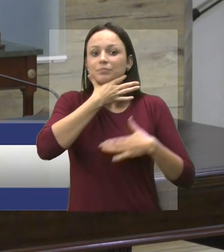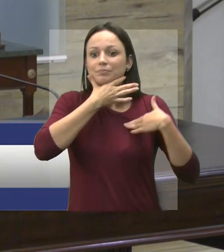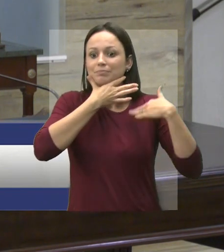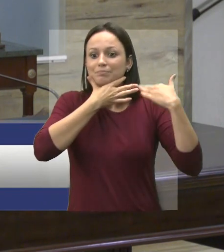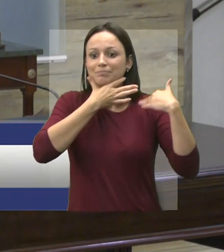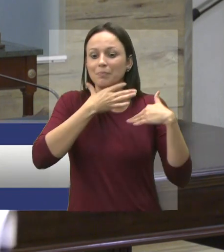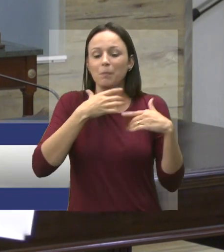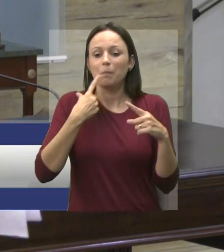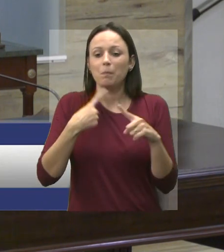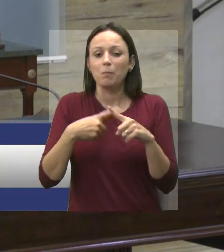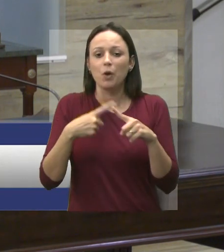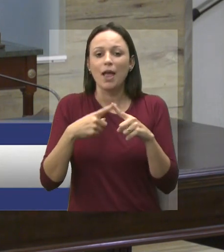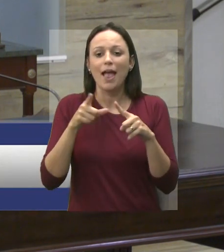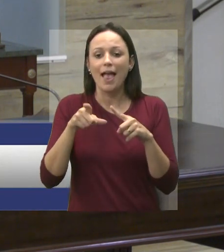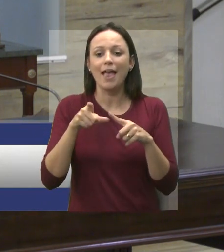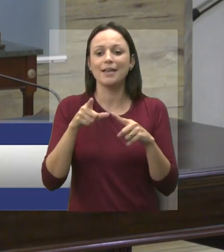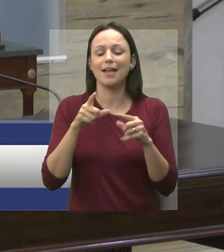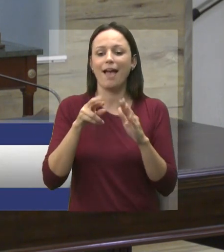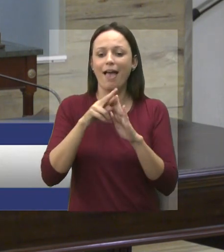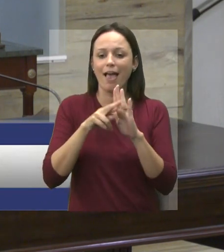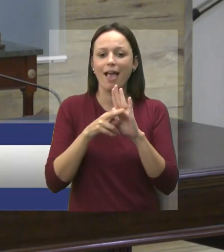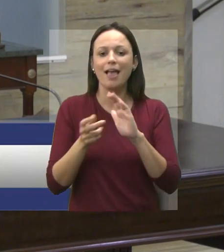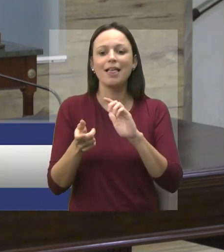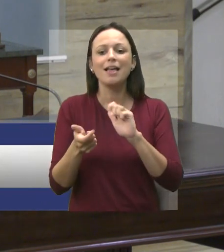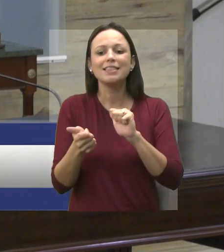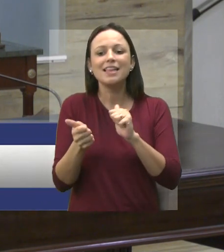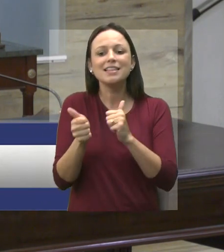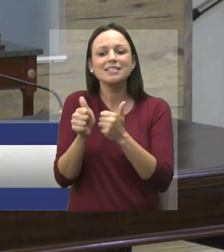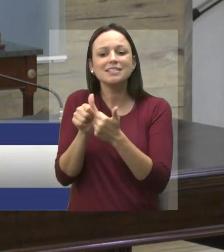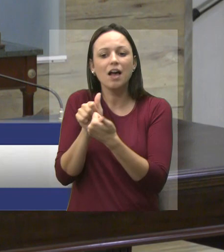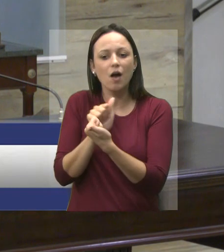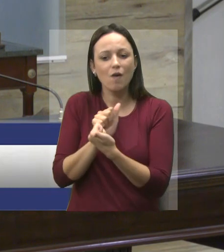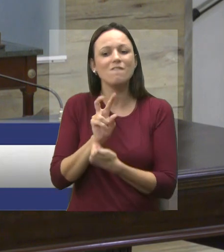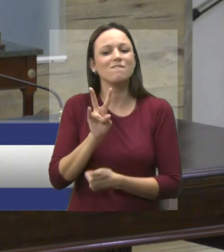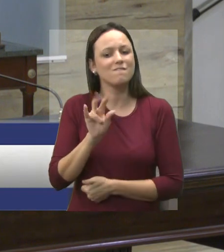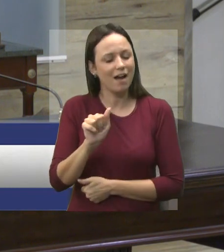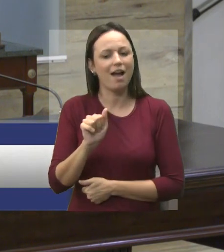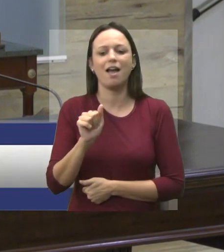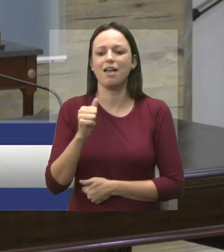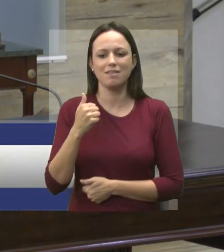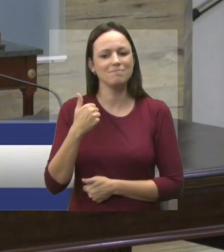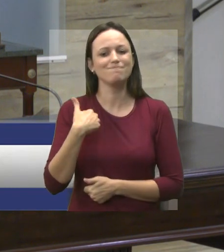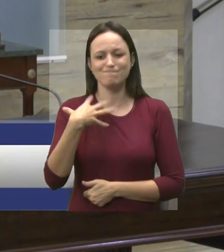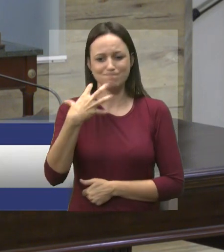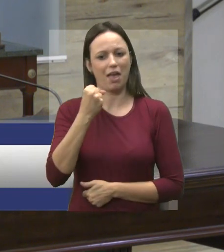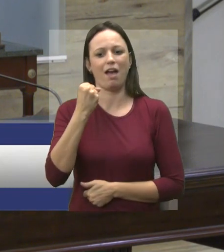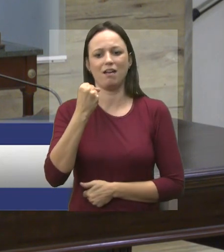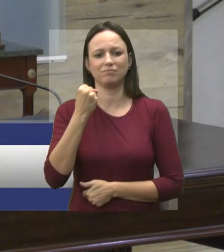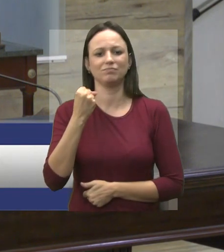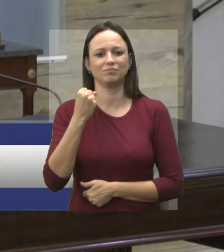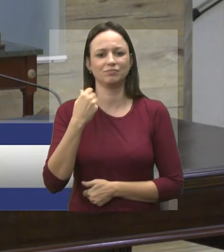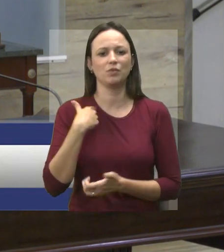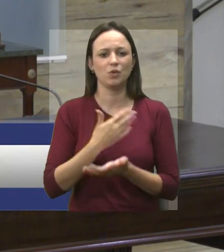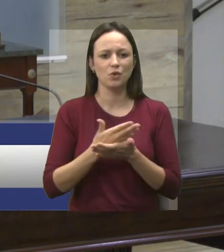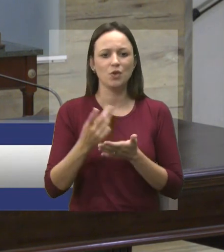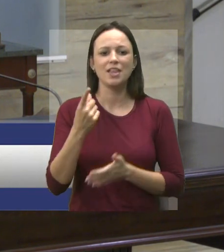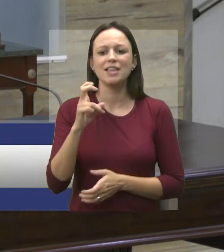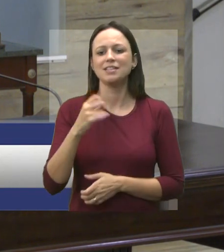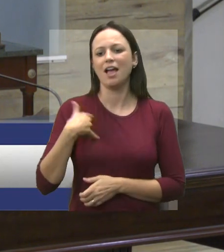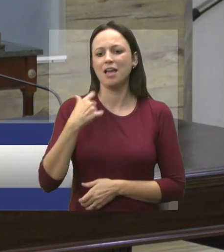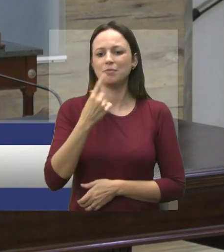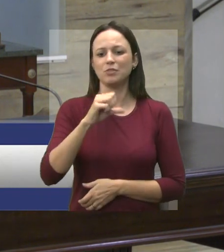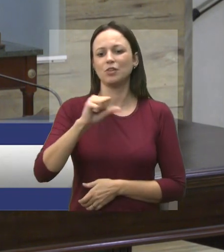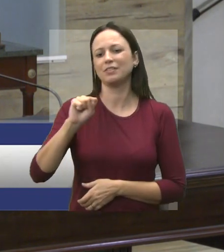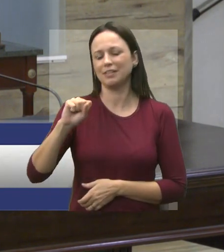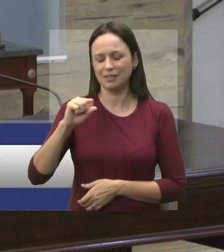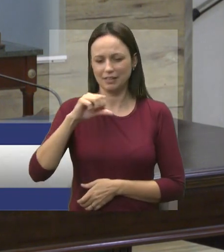porque a transição vai me pegar legal. Eu comecei a trabalhar com 15 anos desde 1985